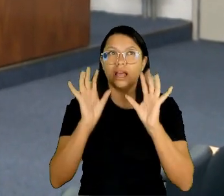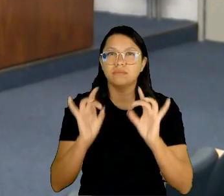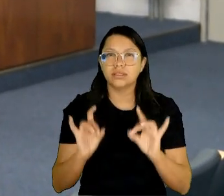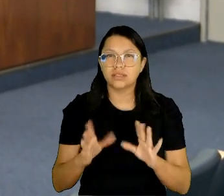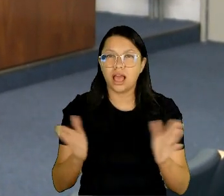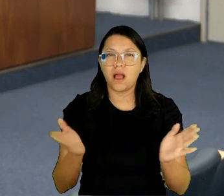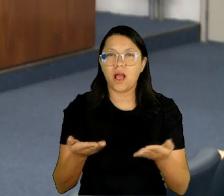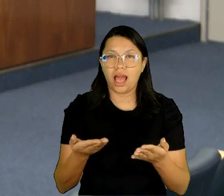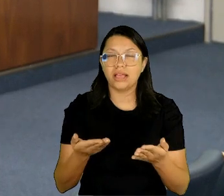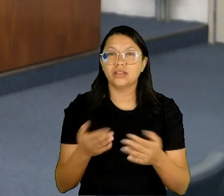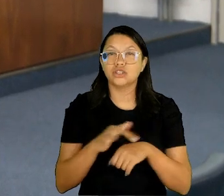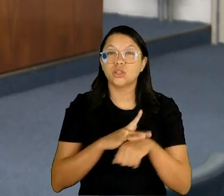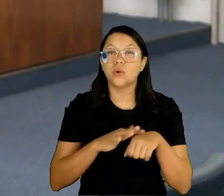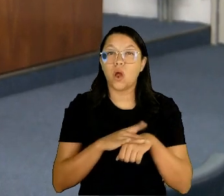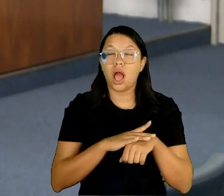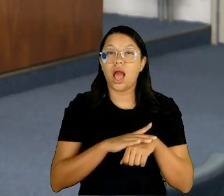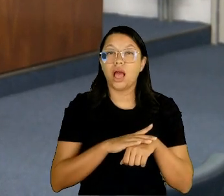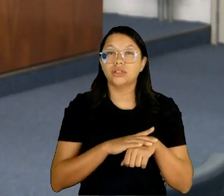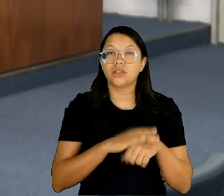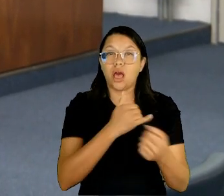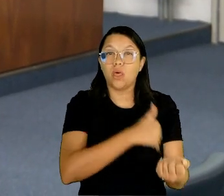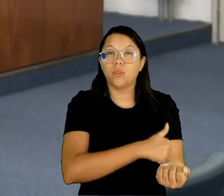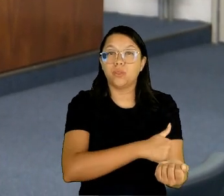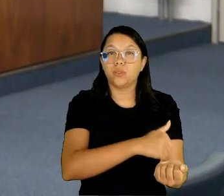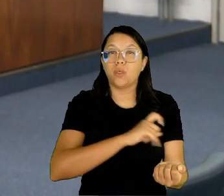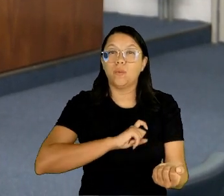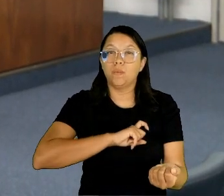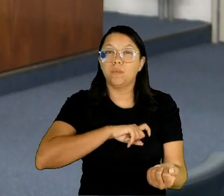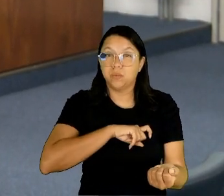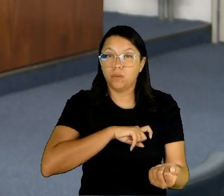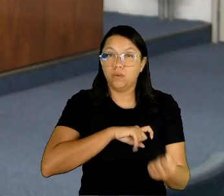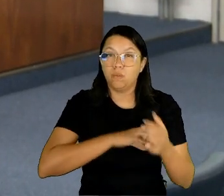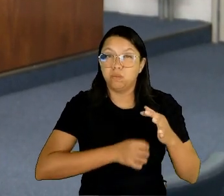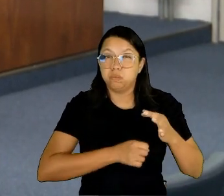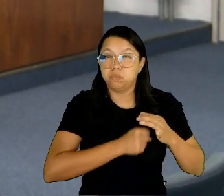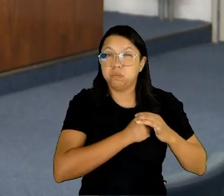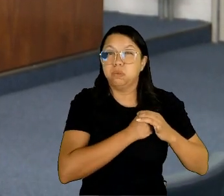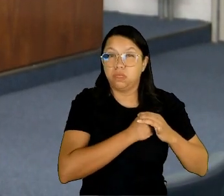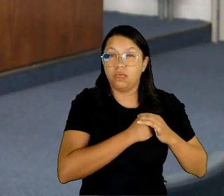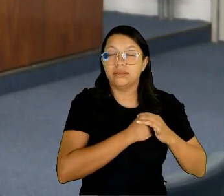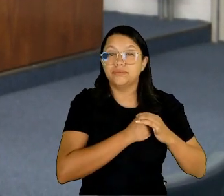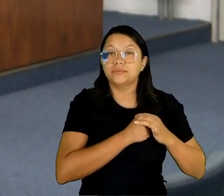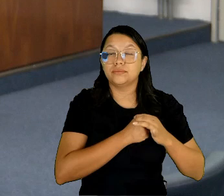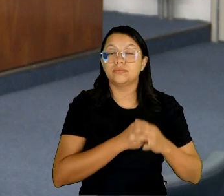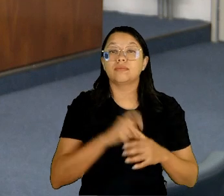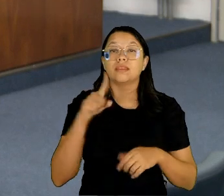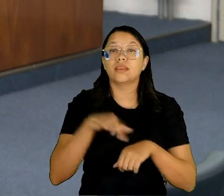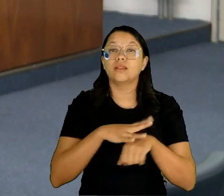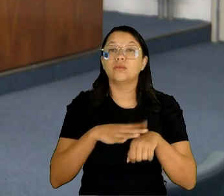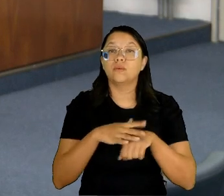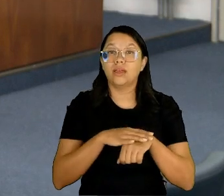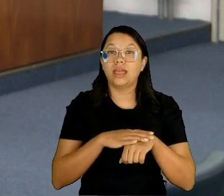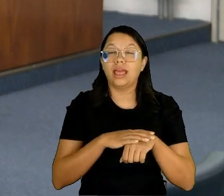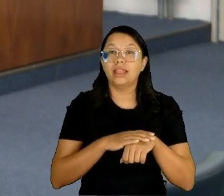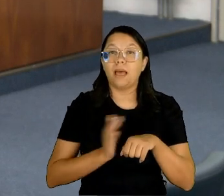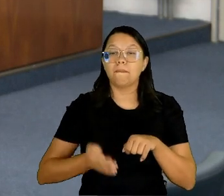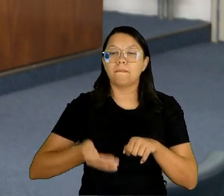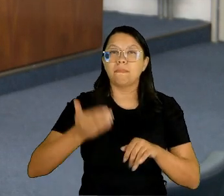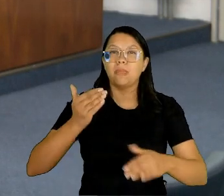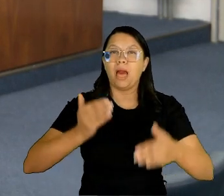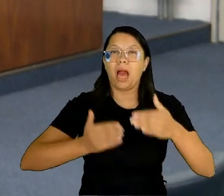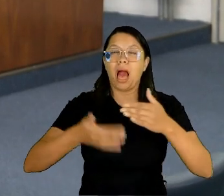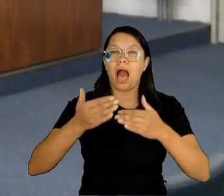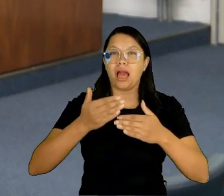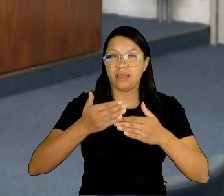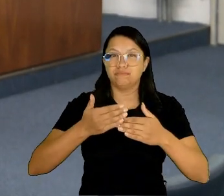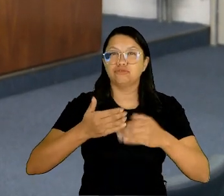que eu comentei, que é essa doença coronariana, é o que a gente chama de doença cardiovascular aterosclerótica, que é aquela doença que causa